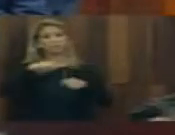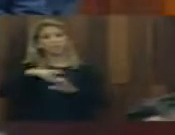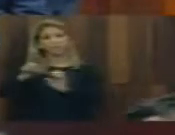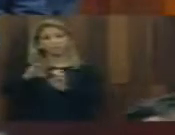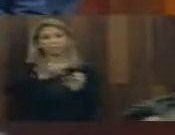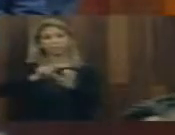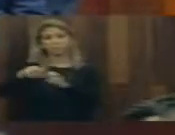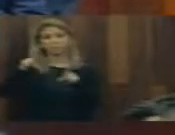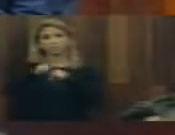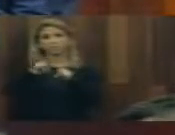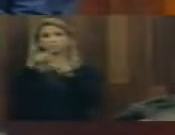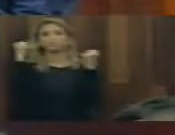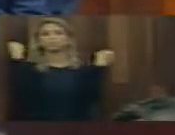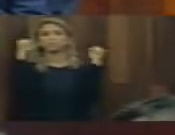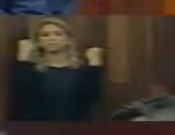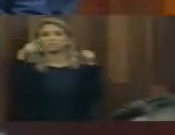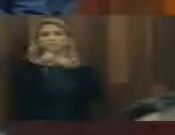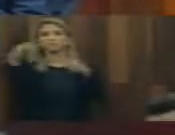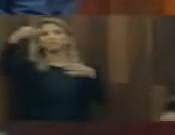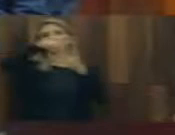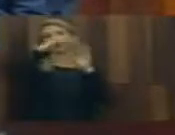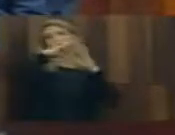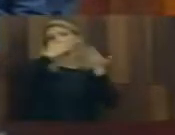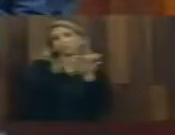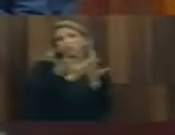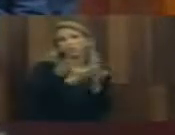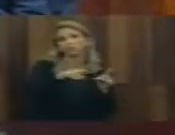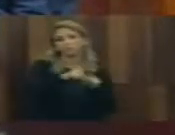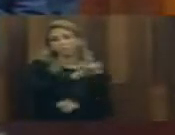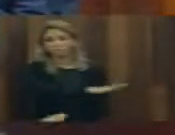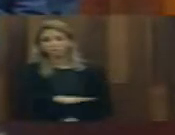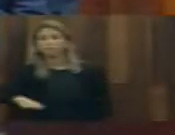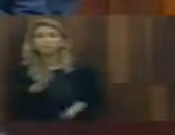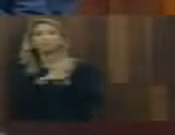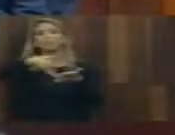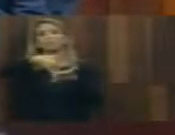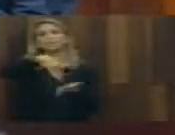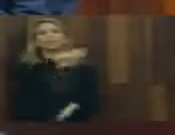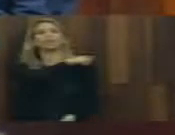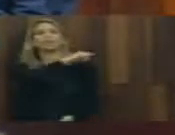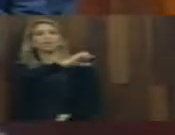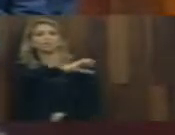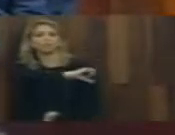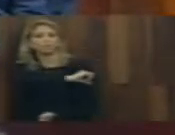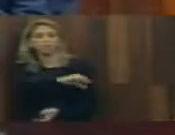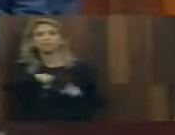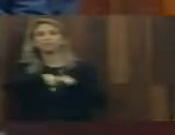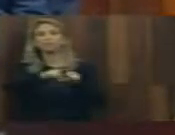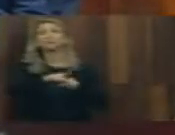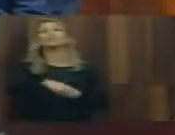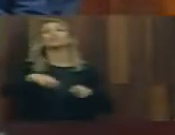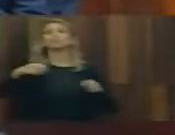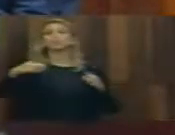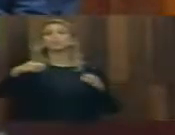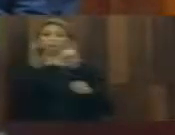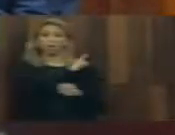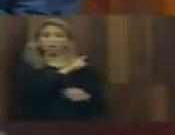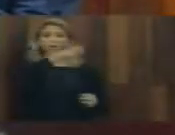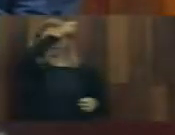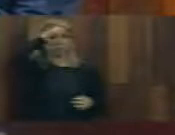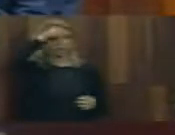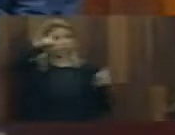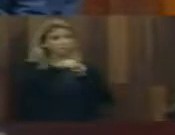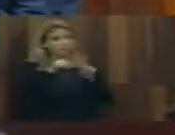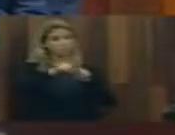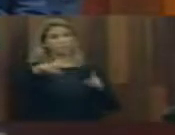física na educação infantil, no ensino fundamental e no ensino médio em escolas públicas e particulares no âmbito do município de Cabo Frio.